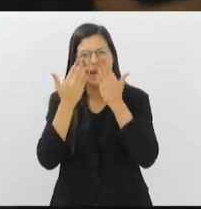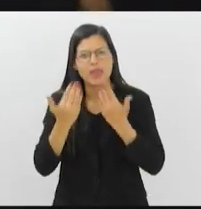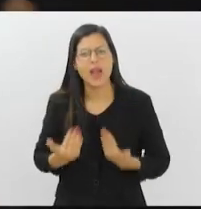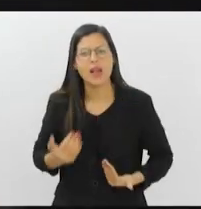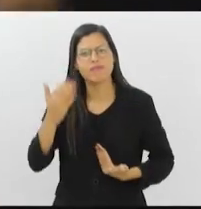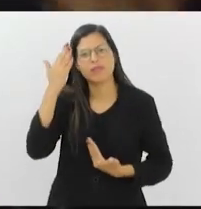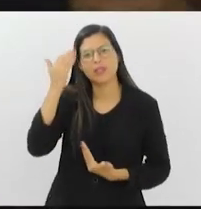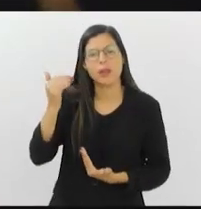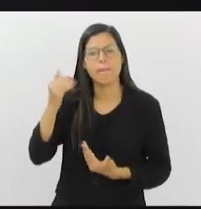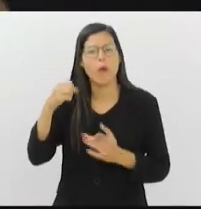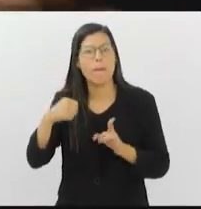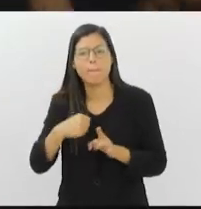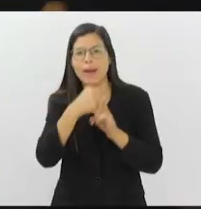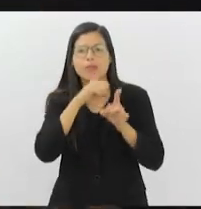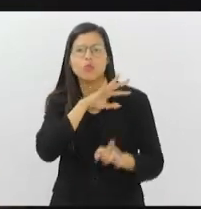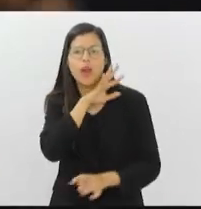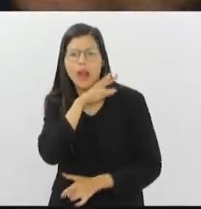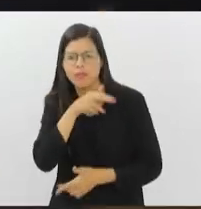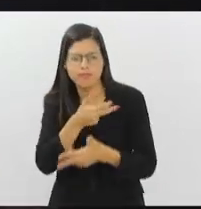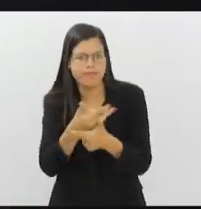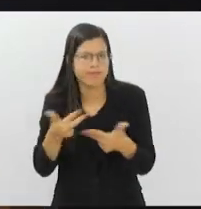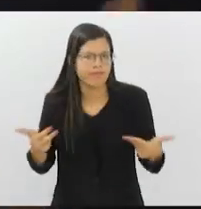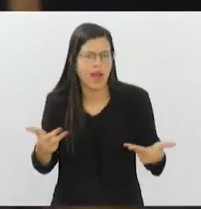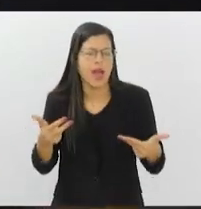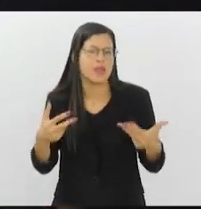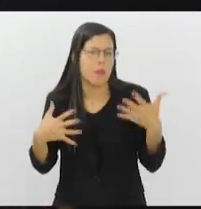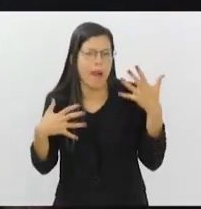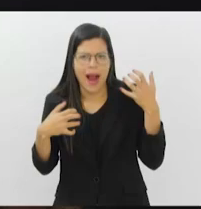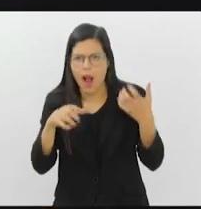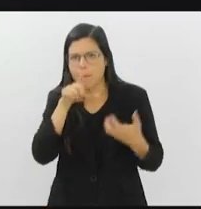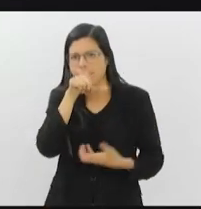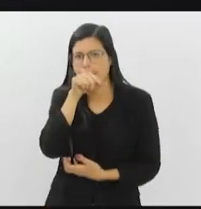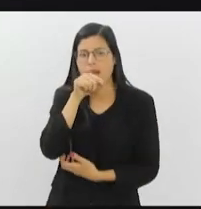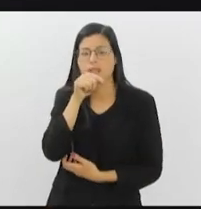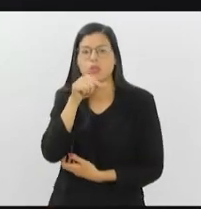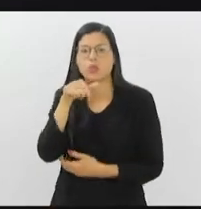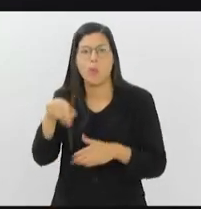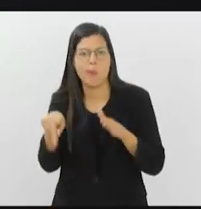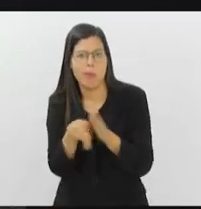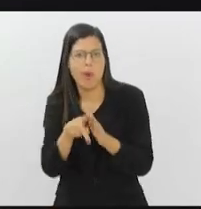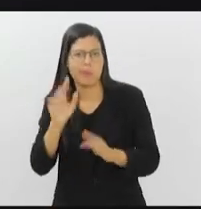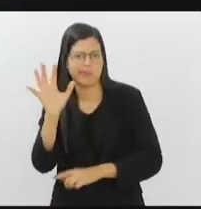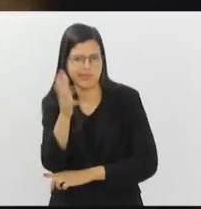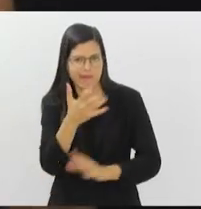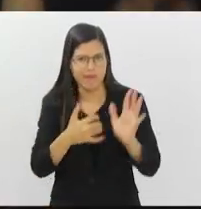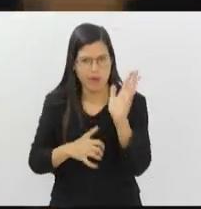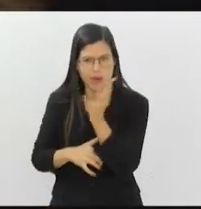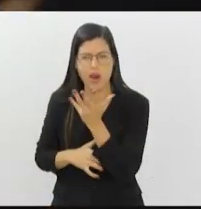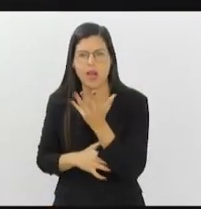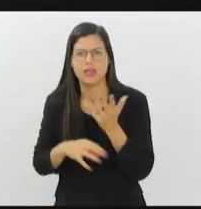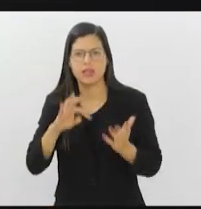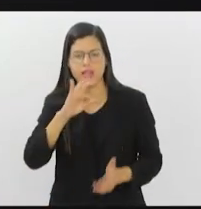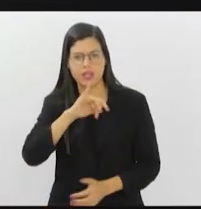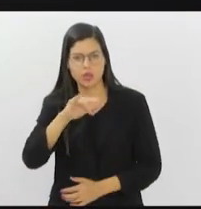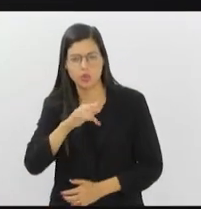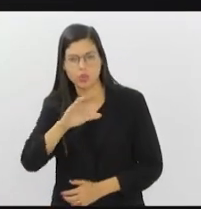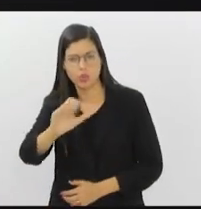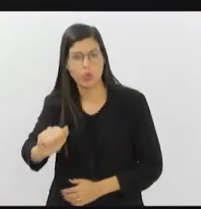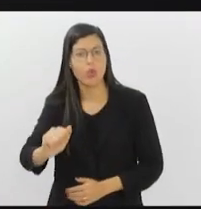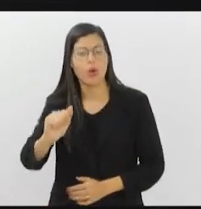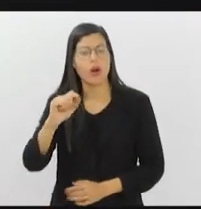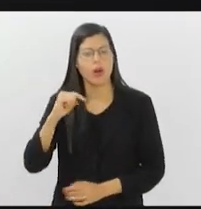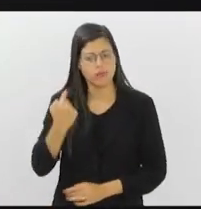animais macacos pássaros fauna do da floresta da Tijuca Então vamos avançar isso não é o fim do